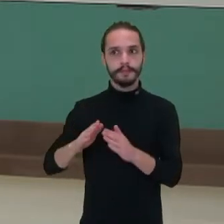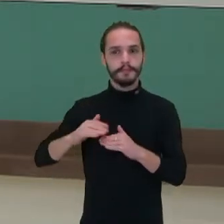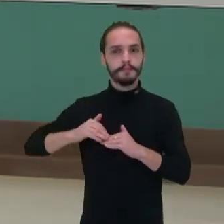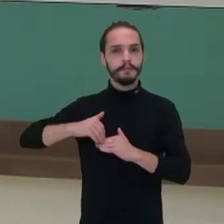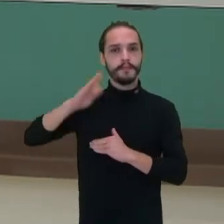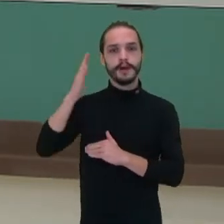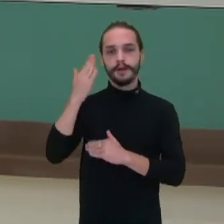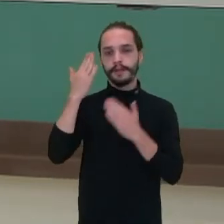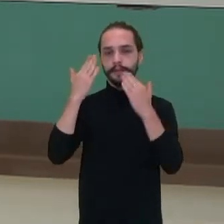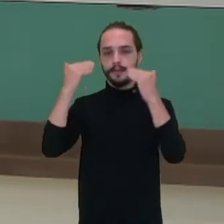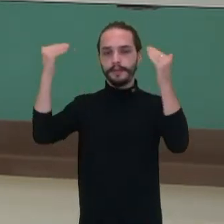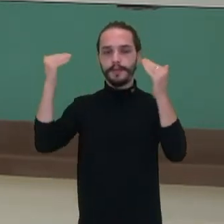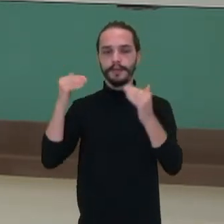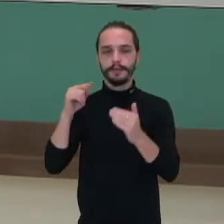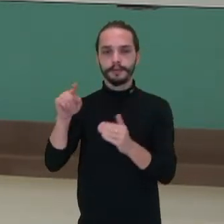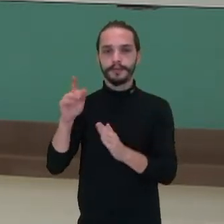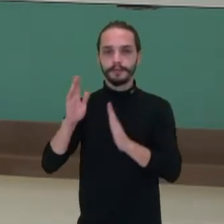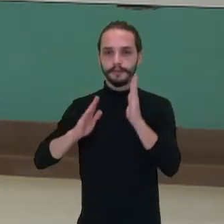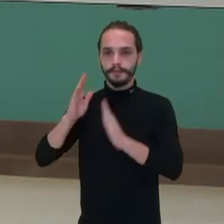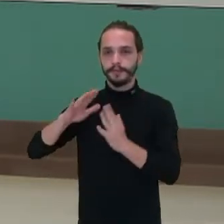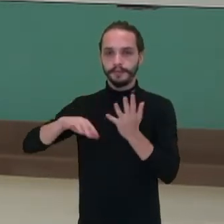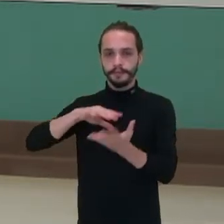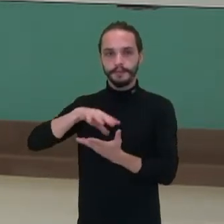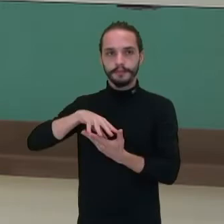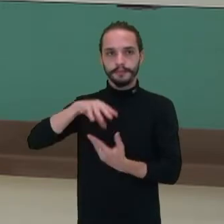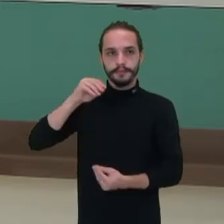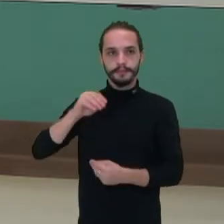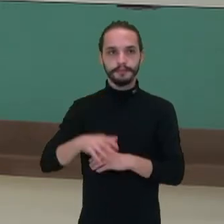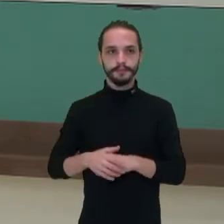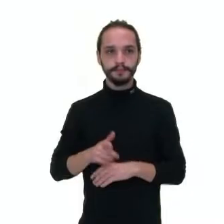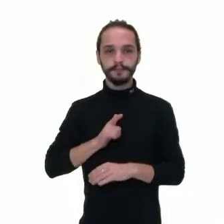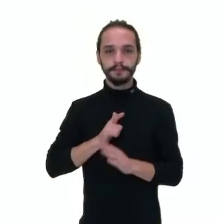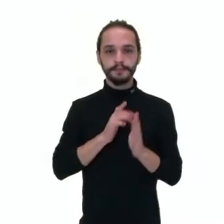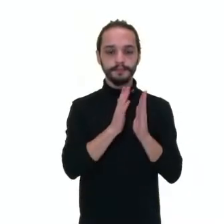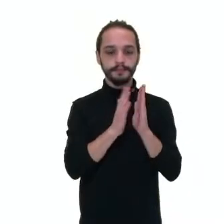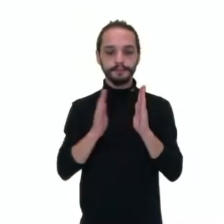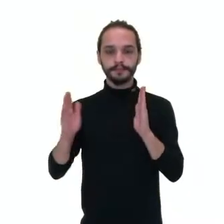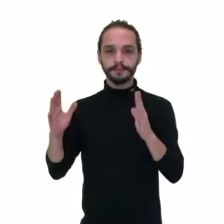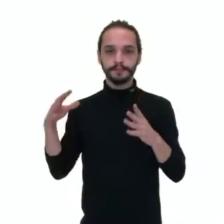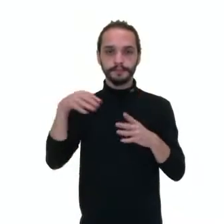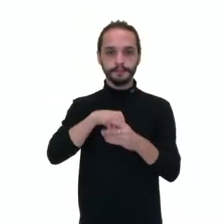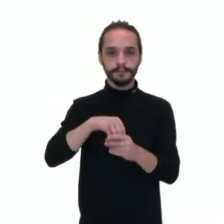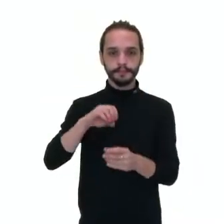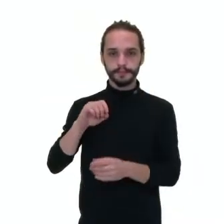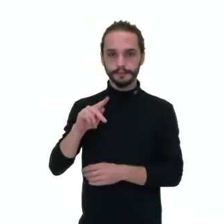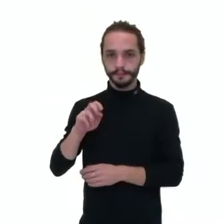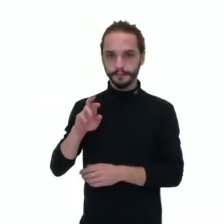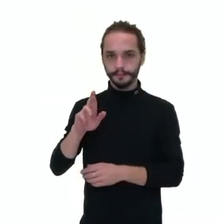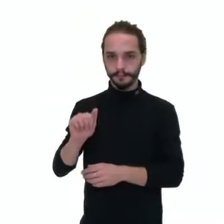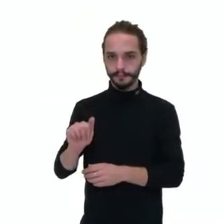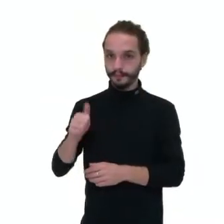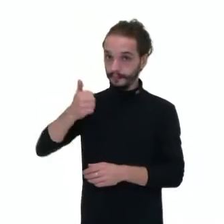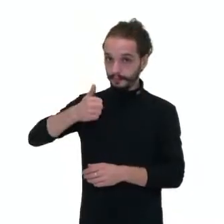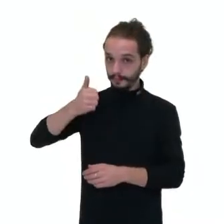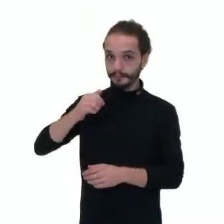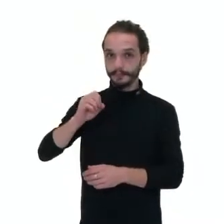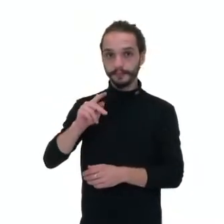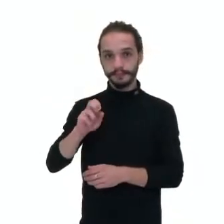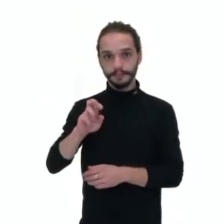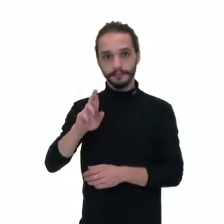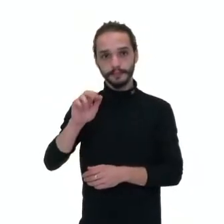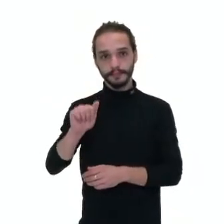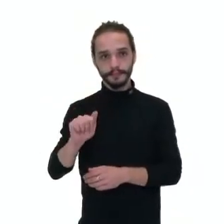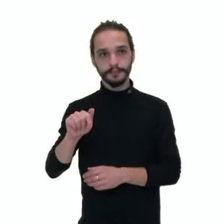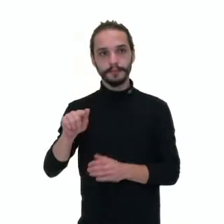morreu em 1750. Então nós temos partes de uma ópera. A ópera, lembrando vocês que a ópera ela foi feita, a primeira ópera foi a ópera Orfeu, feita por